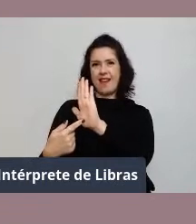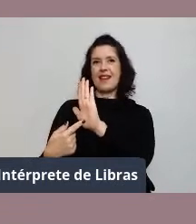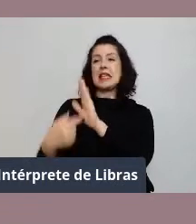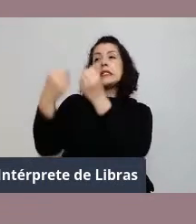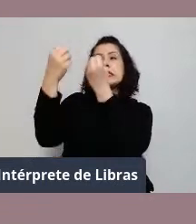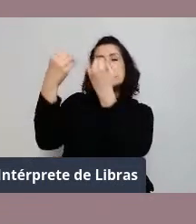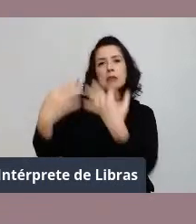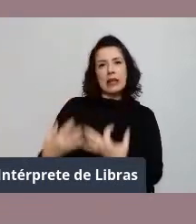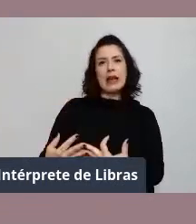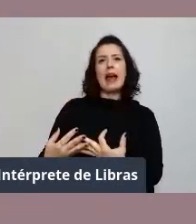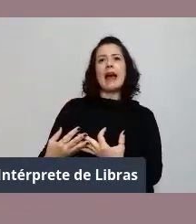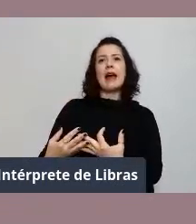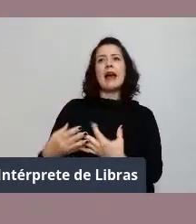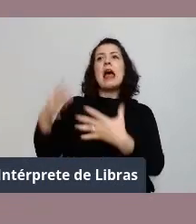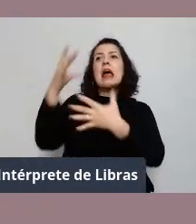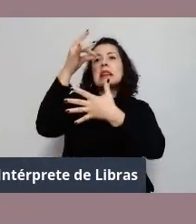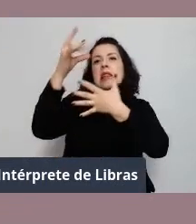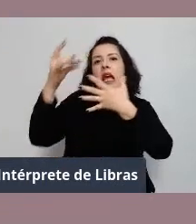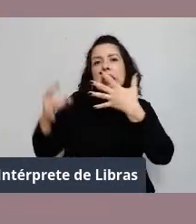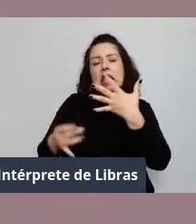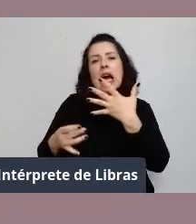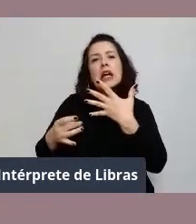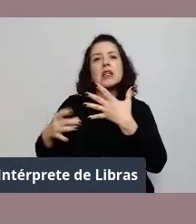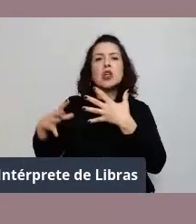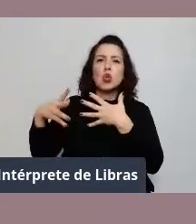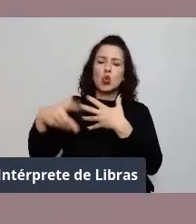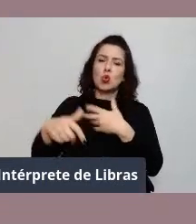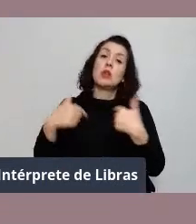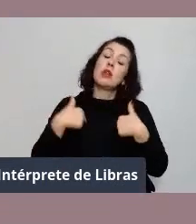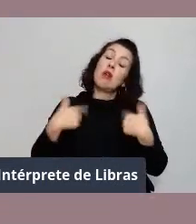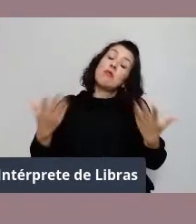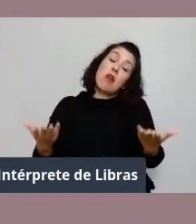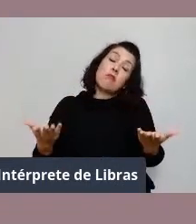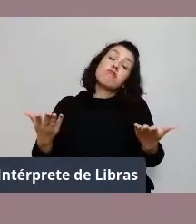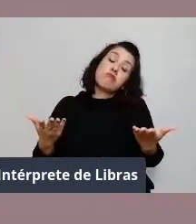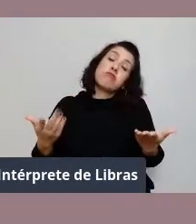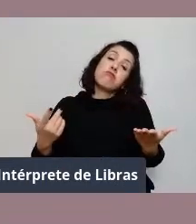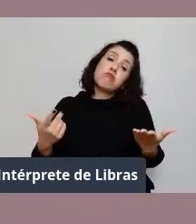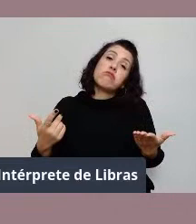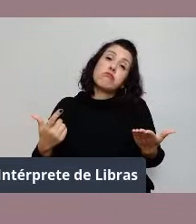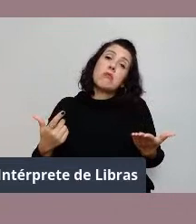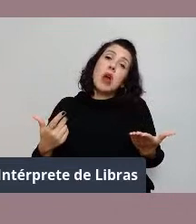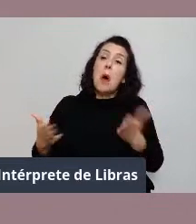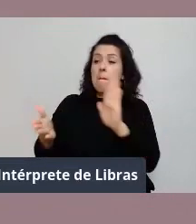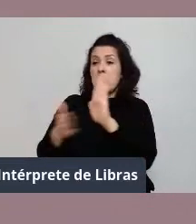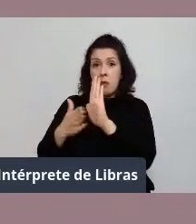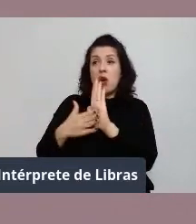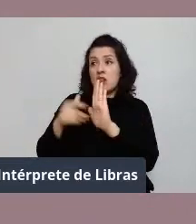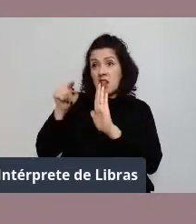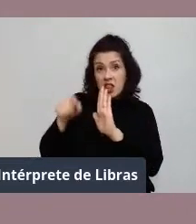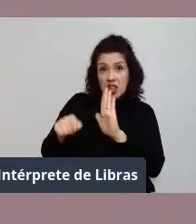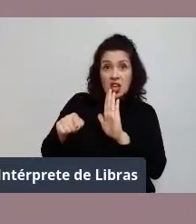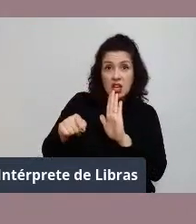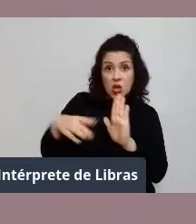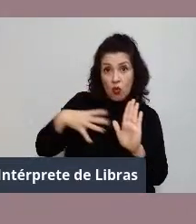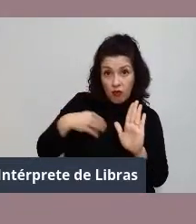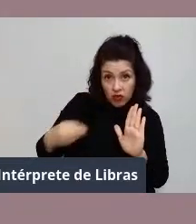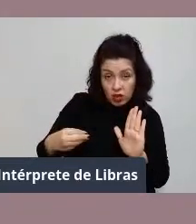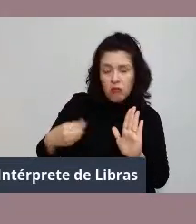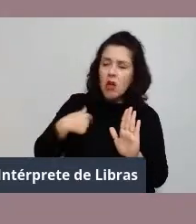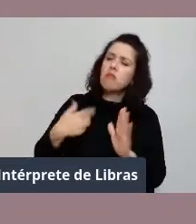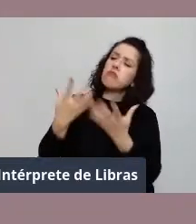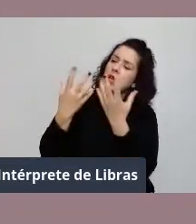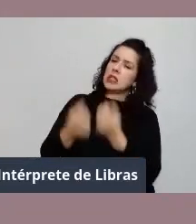eu então descrevo, né, faço um trabalho, me propus a fazer um trabalho de descrever esse